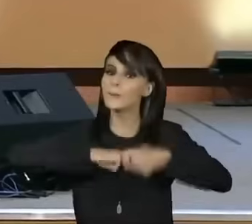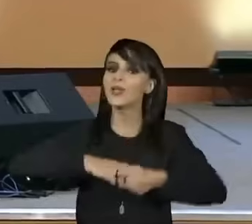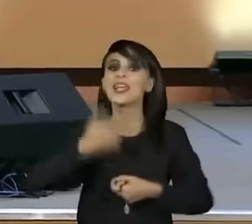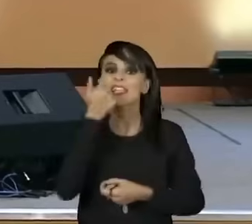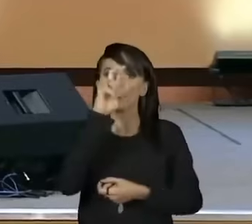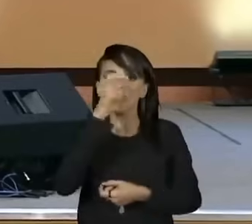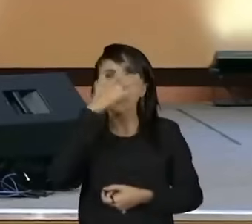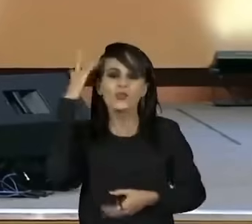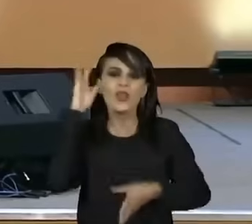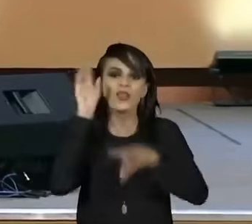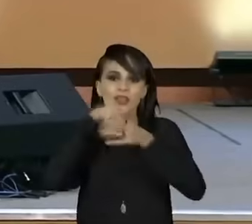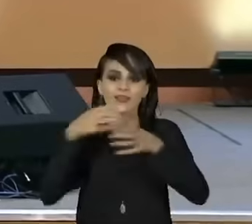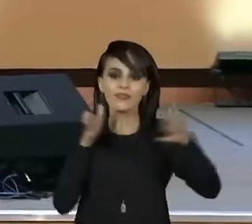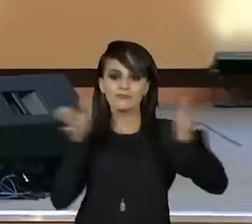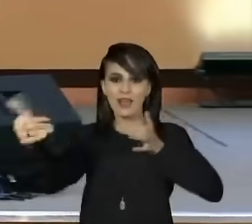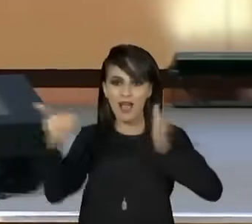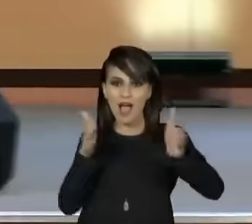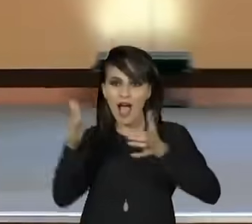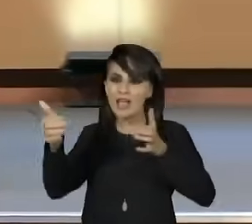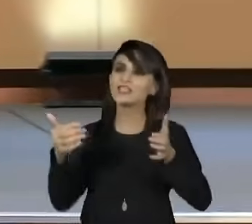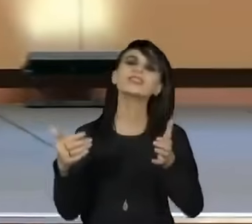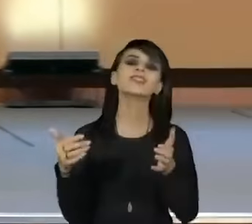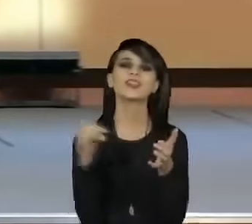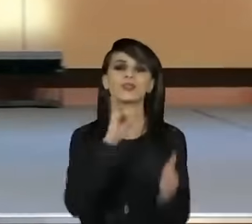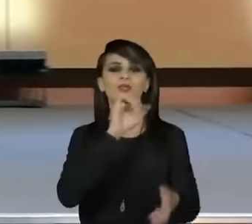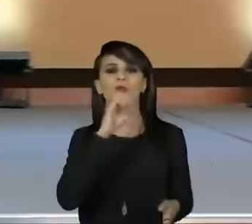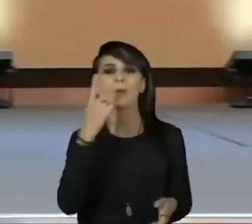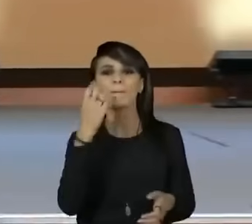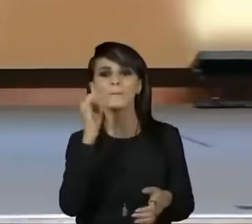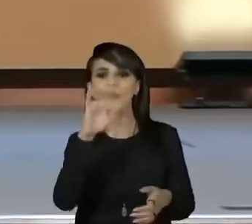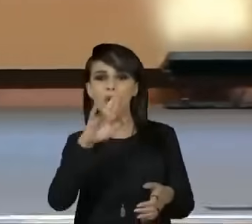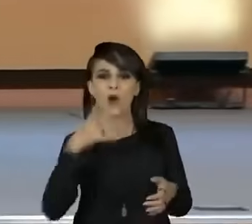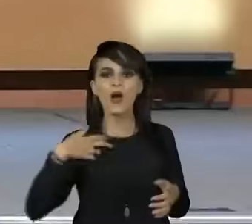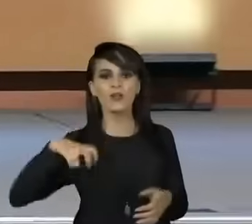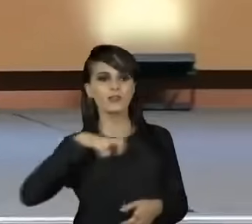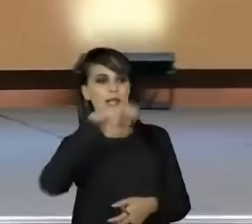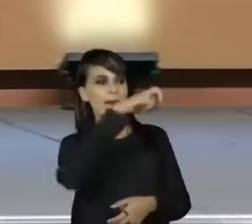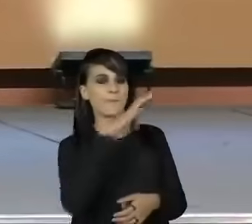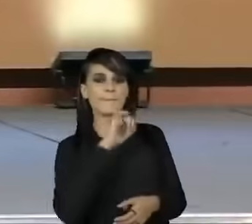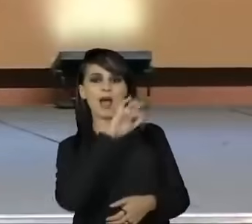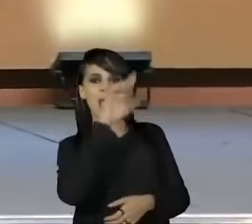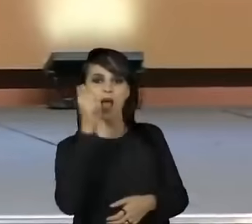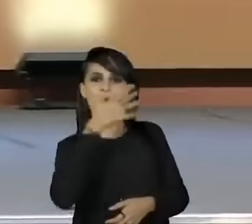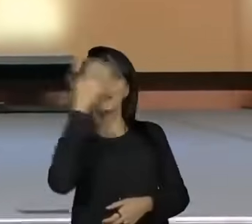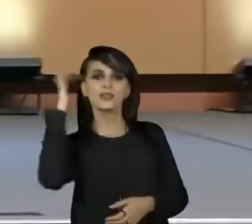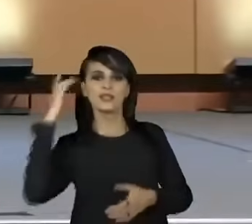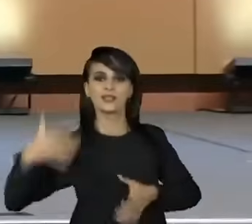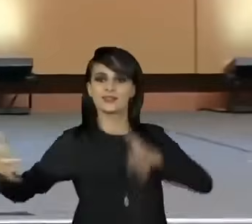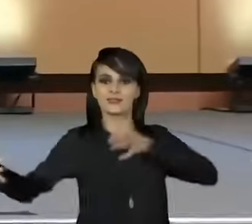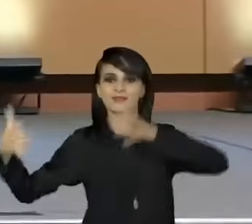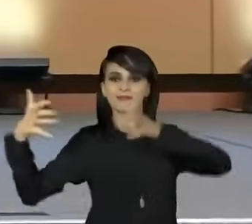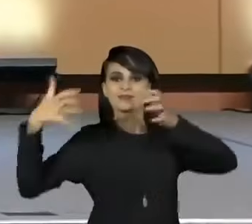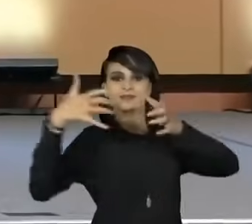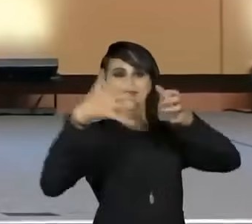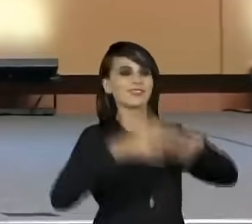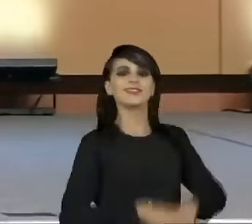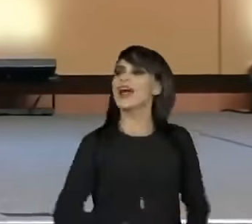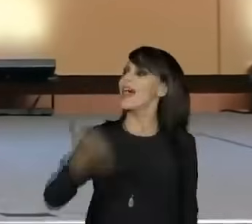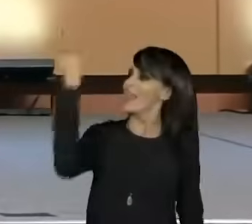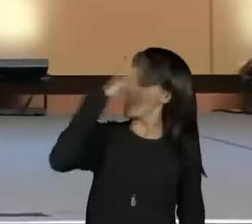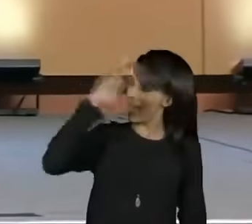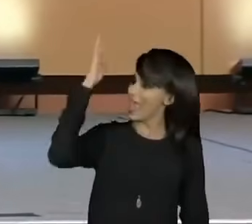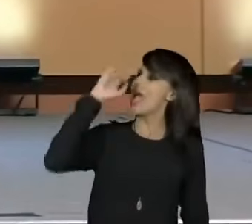gloriosa caixas de isopor aí quando eu entro pela passo pela bar da Barra e vejo a turma atravessando a rua com as caixas de isopor eu falei ei